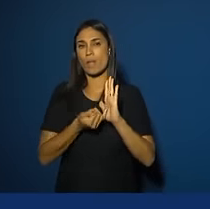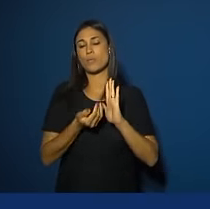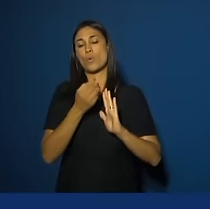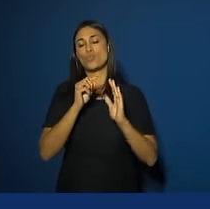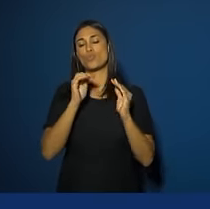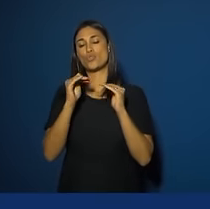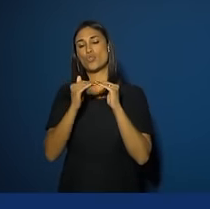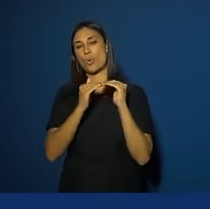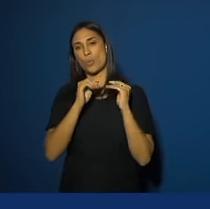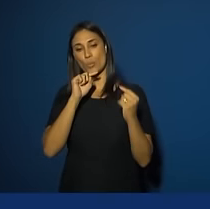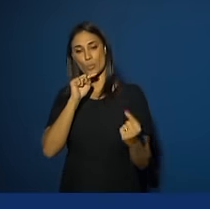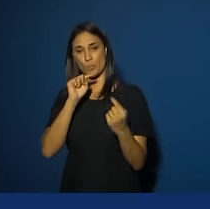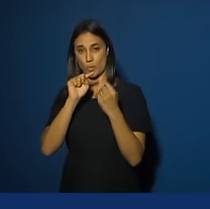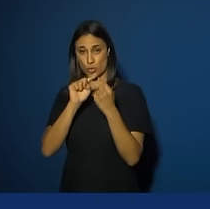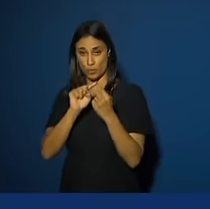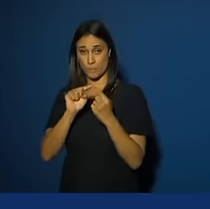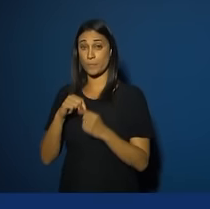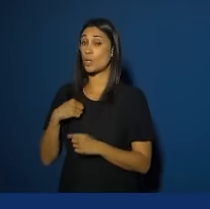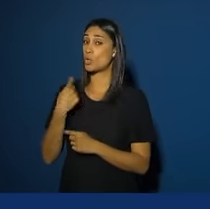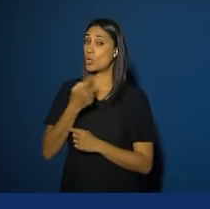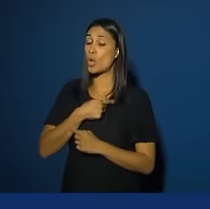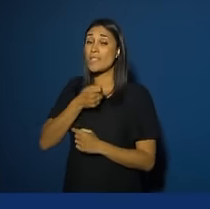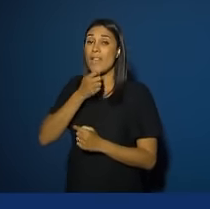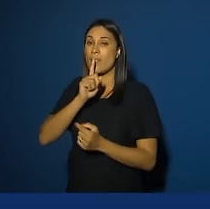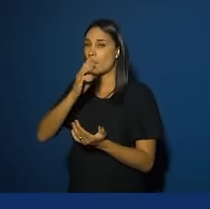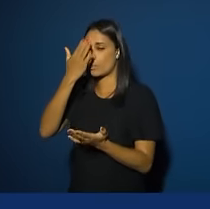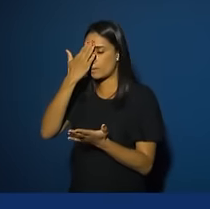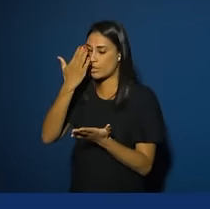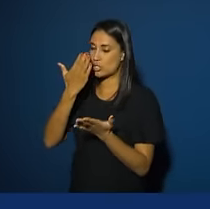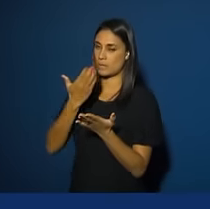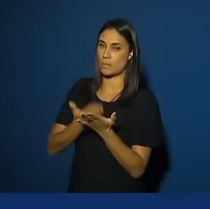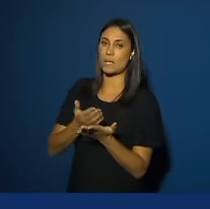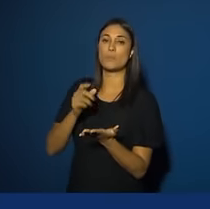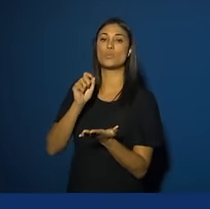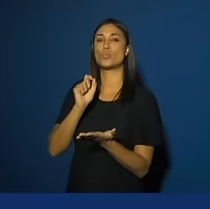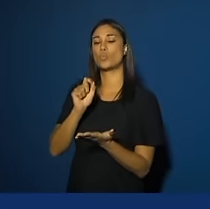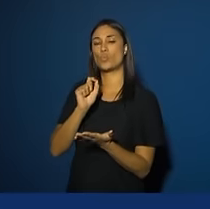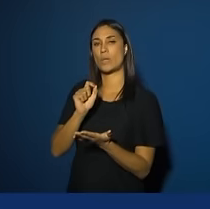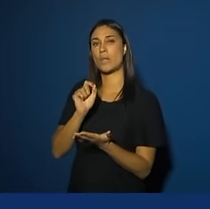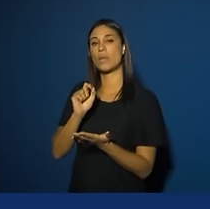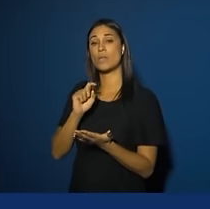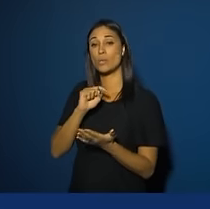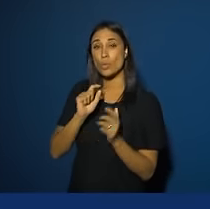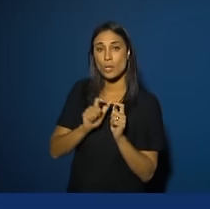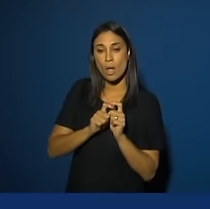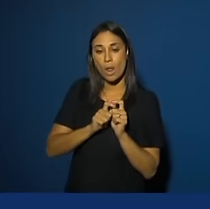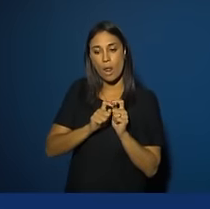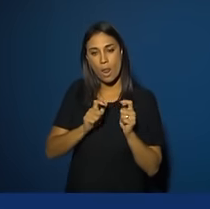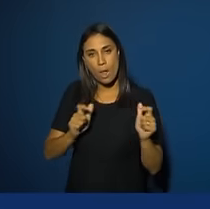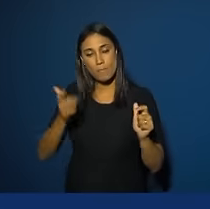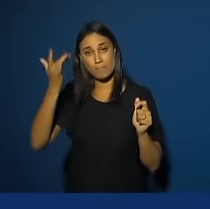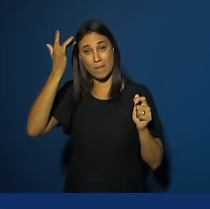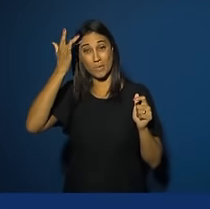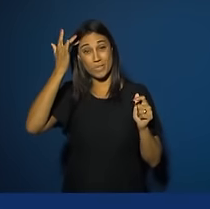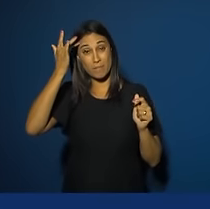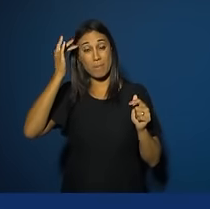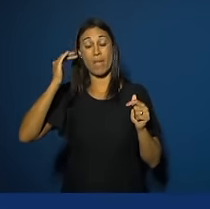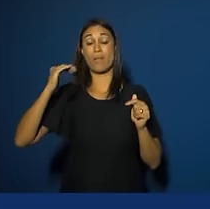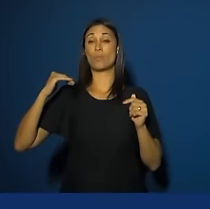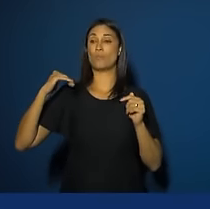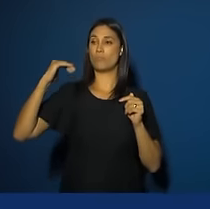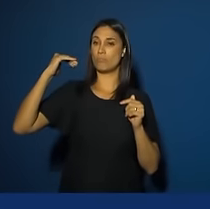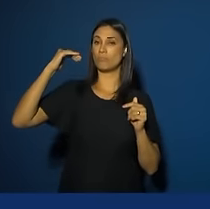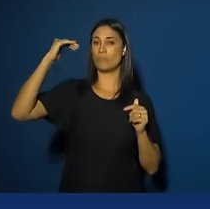meta. Eu acho que nós não nos convencemos ainda, a despeito do enorme amadurecimento que, né,